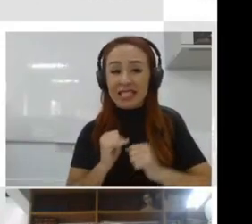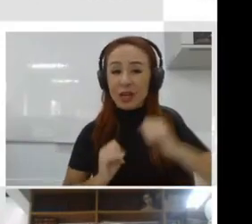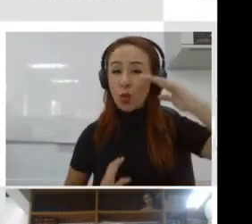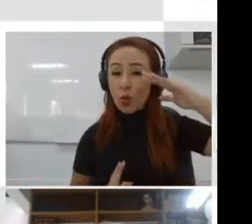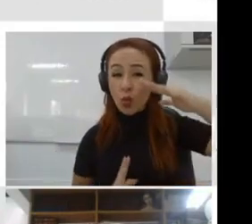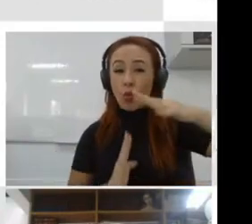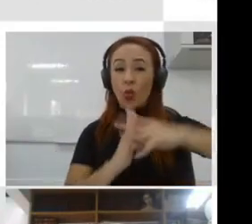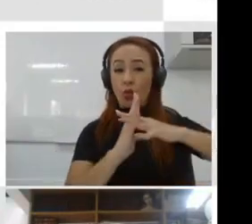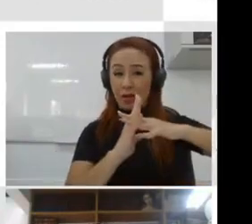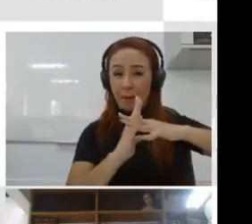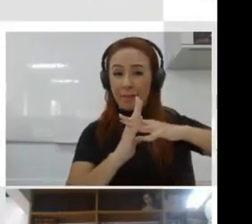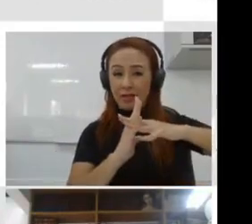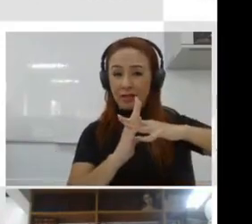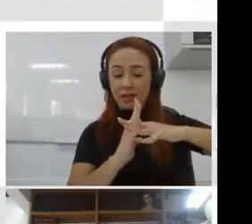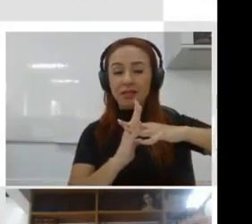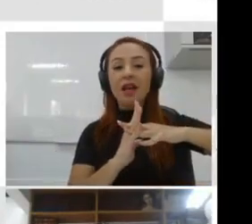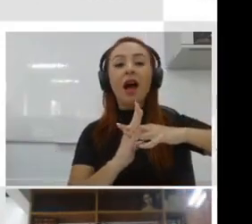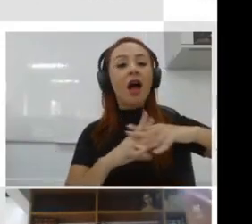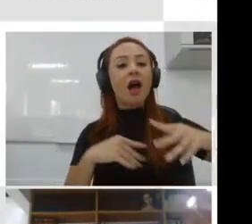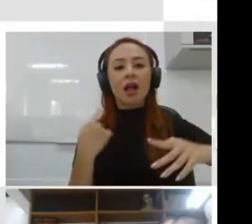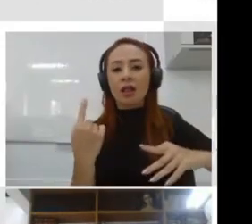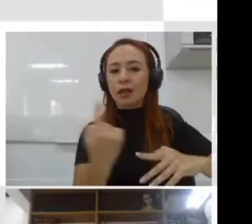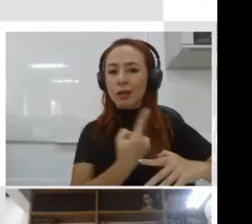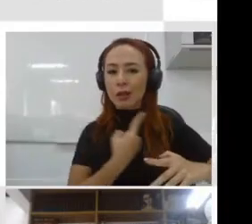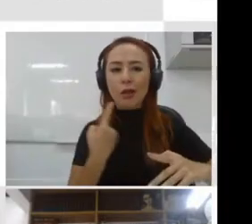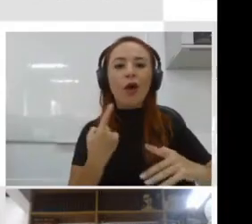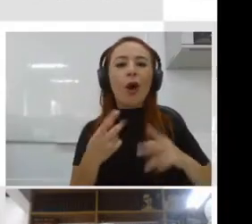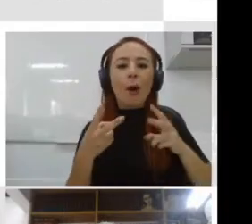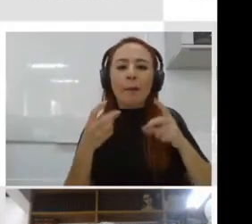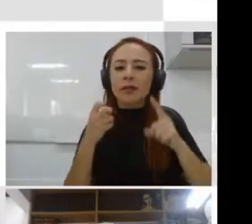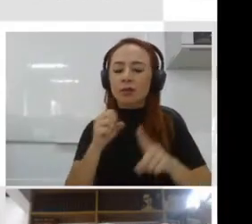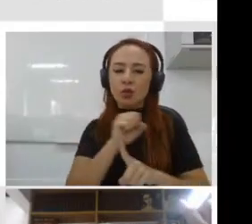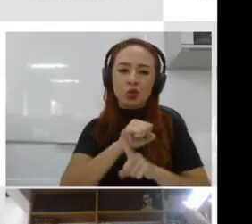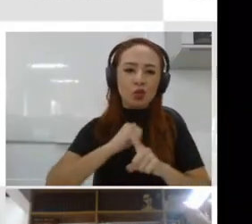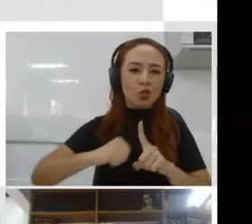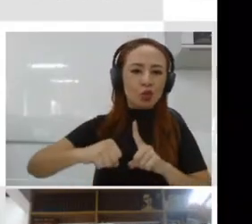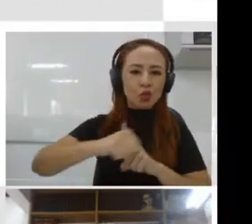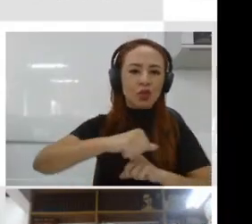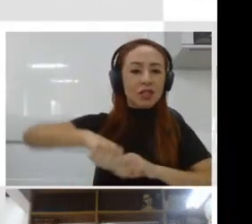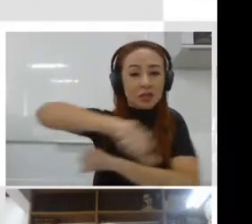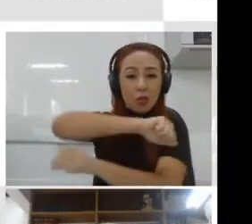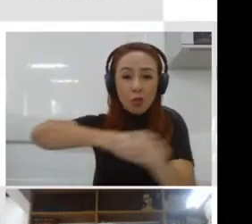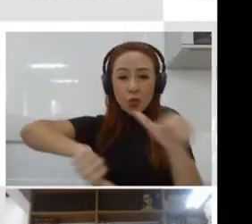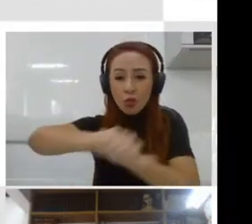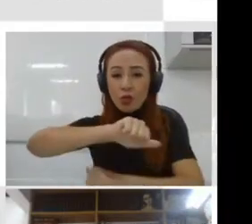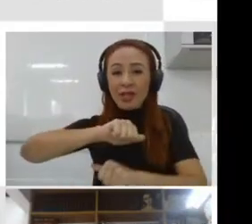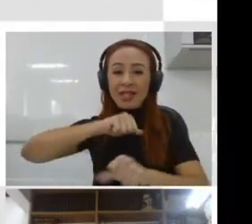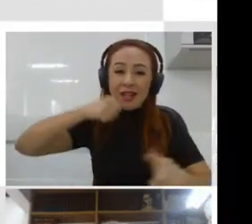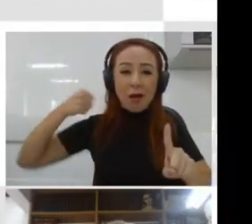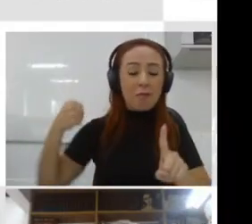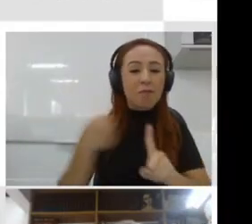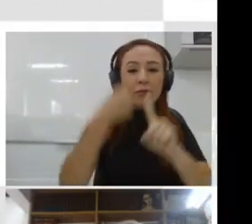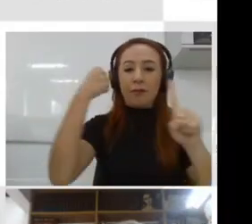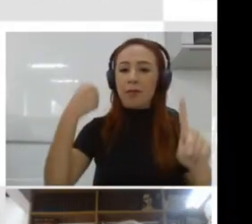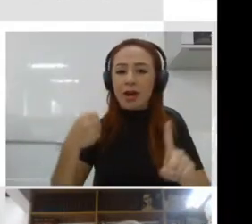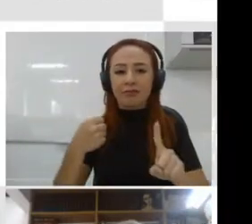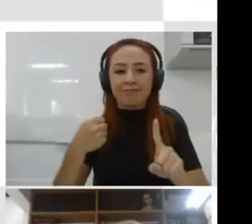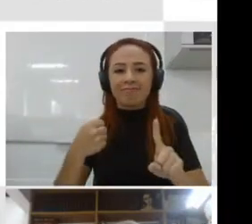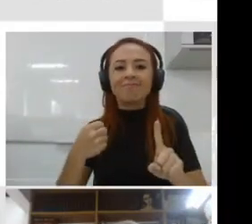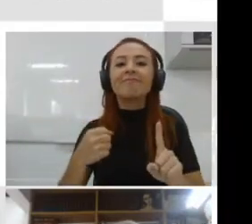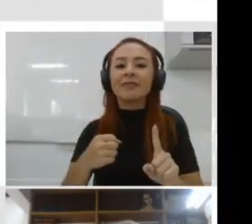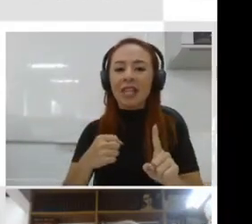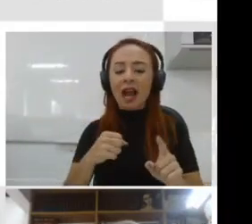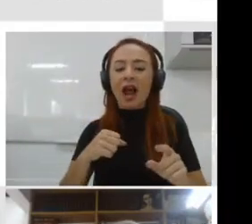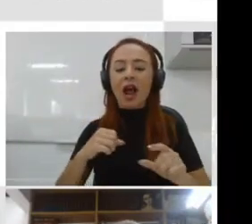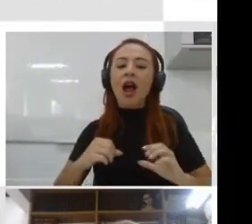das sociedades, aquilo que nós podemos chamar de um social tipping point, uma mudança abrupta e de não retorno no comportamento